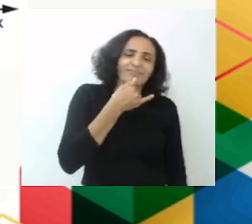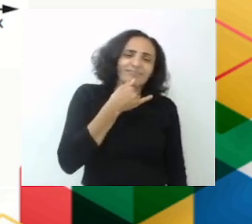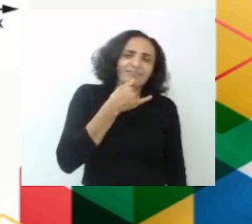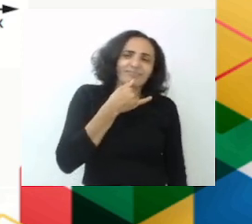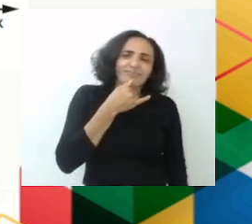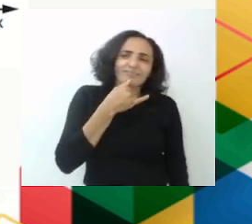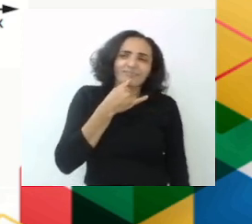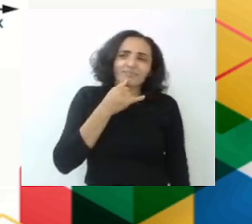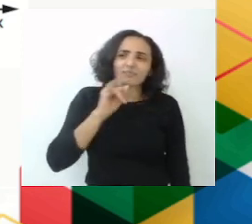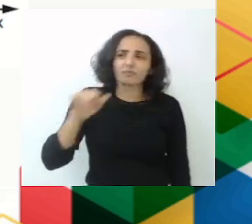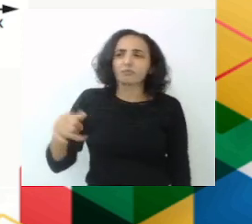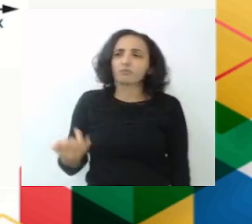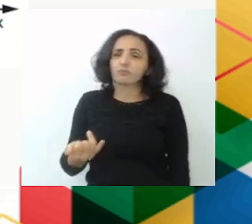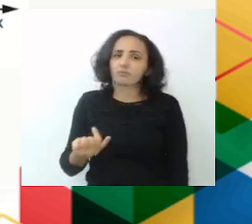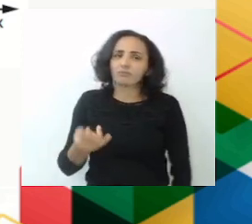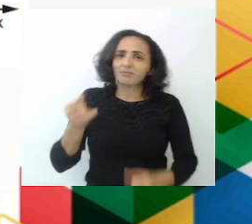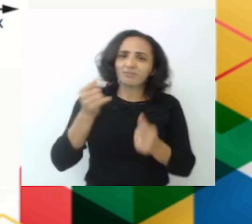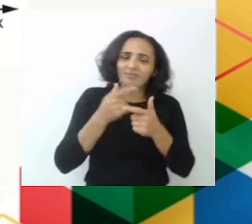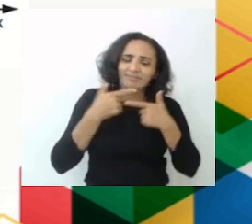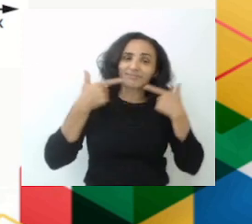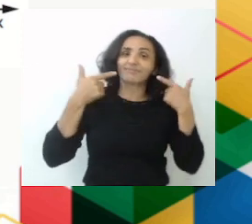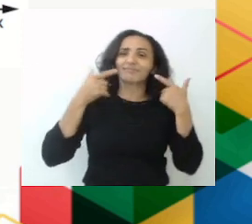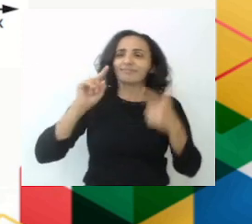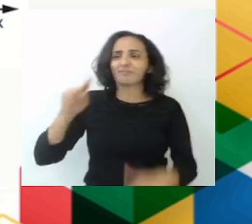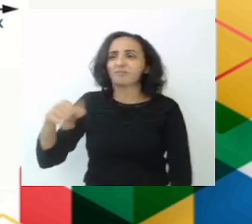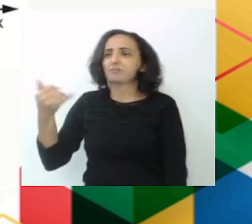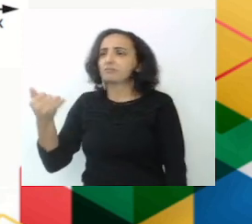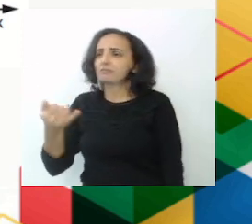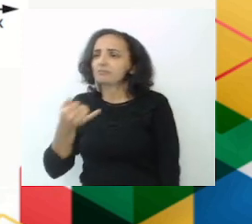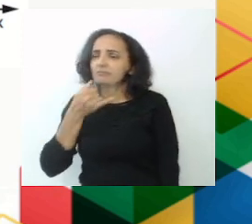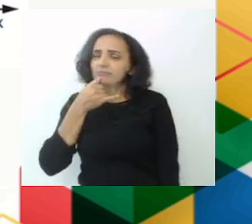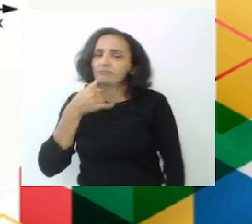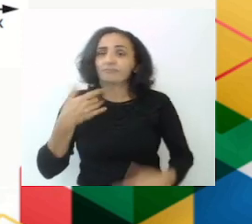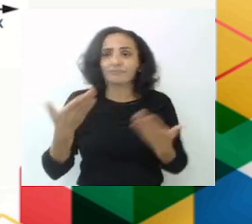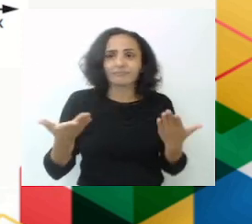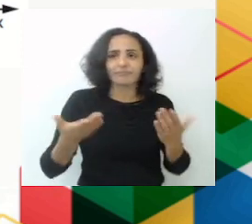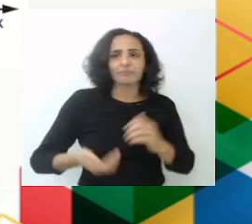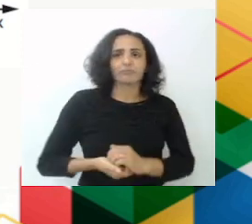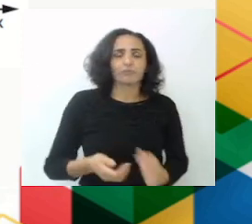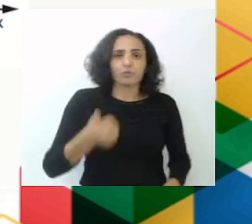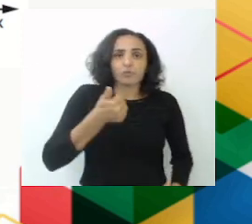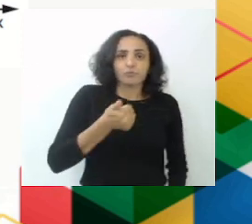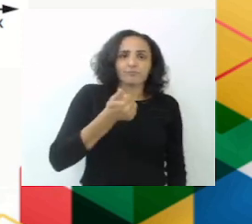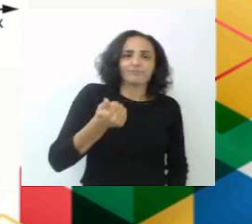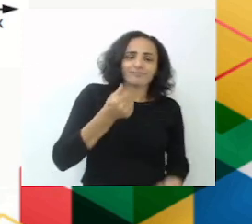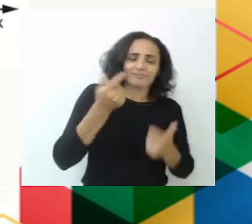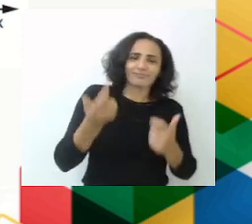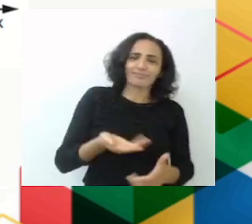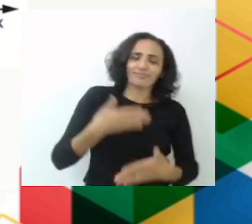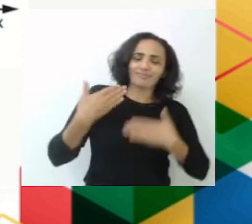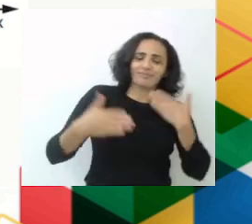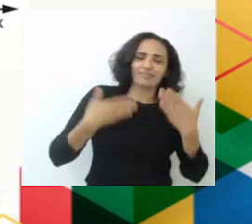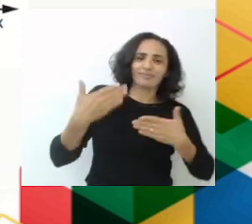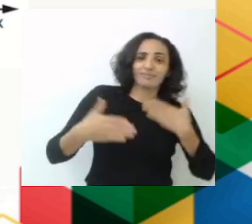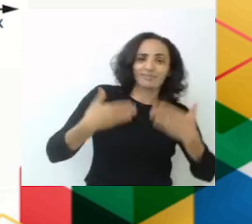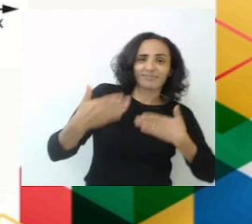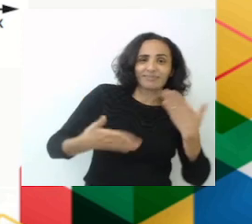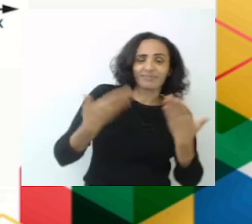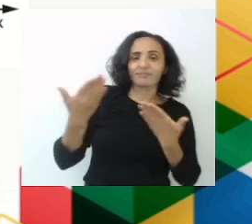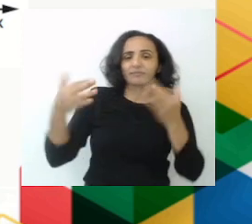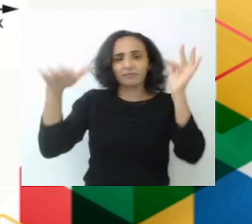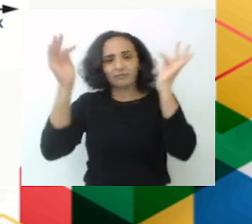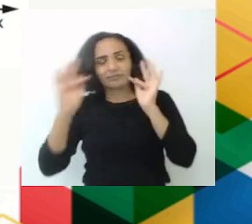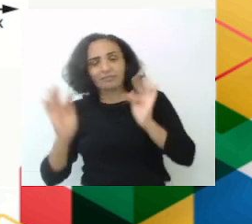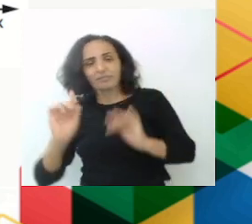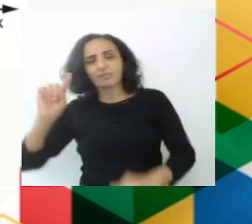ele triste. Vamos botar o olhinho aqui dos bonecos. Então tá aí. Está meio triste e aqui ele está feliz.